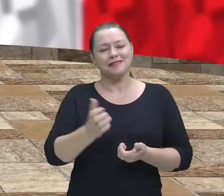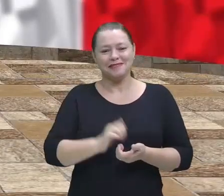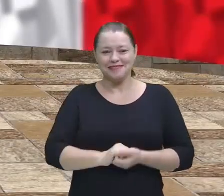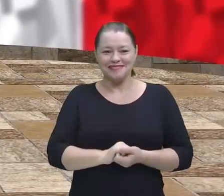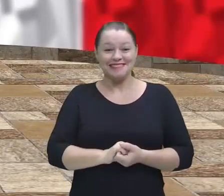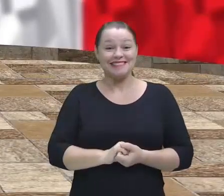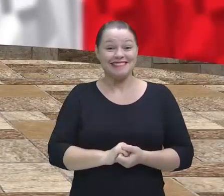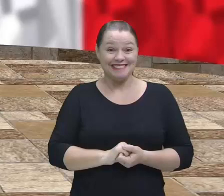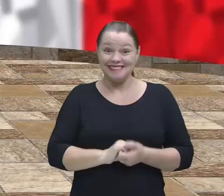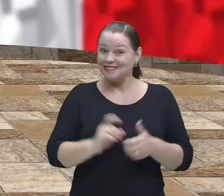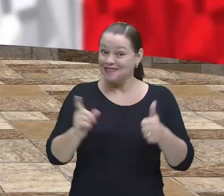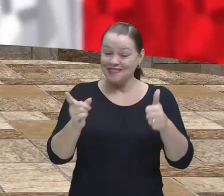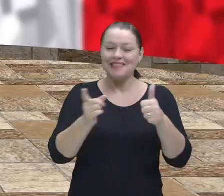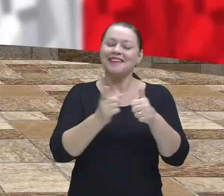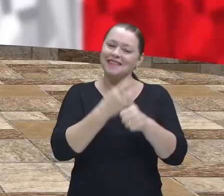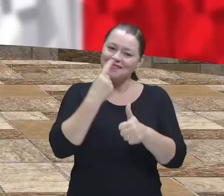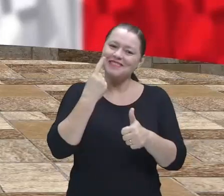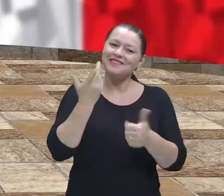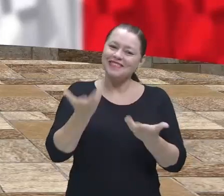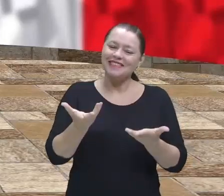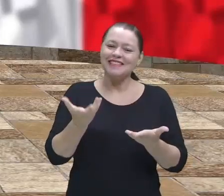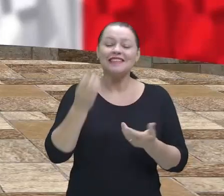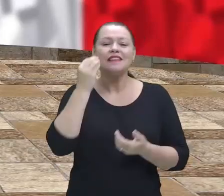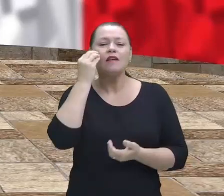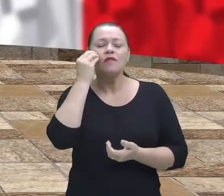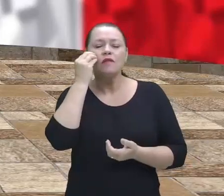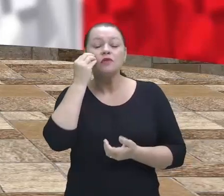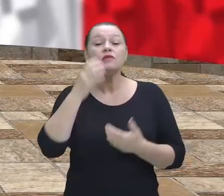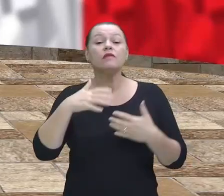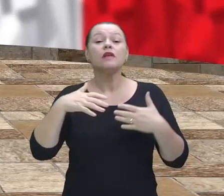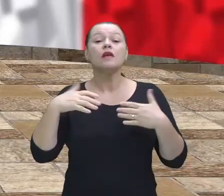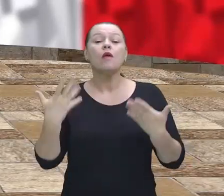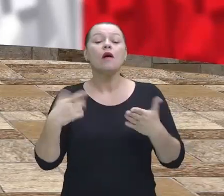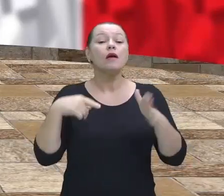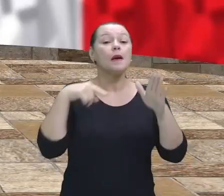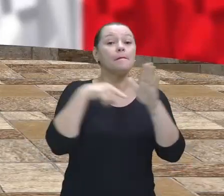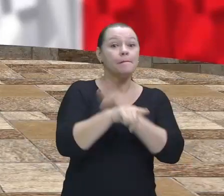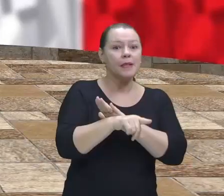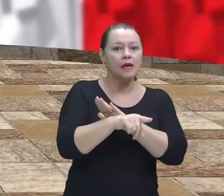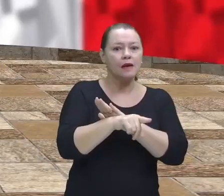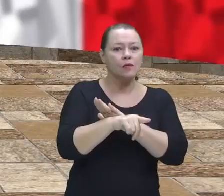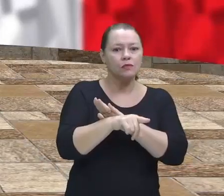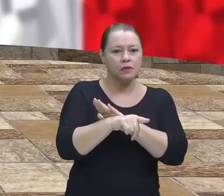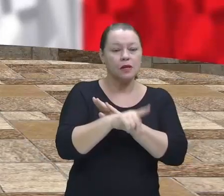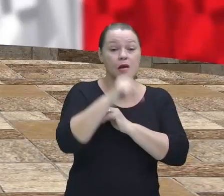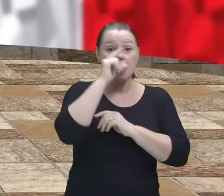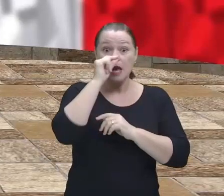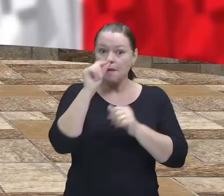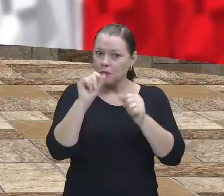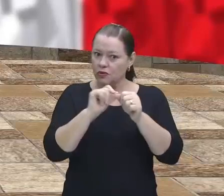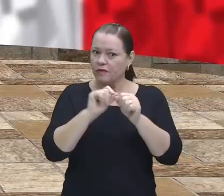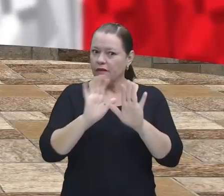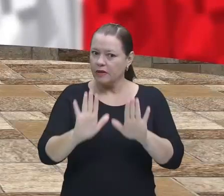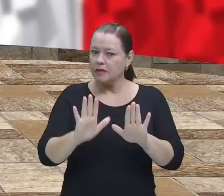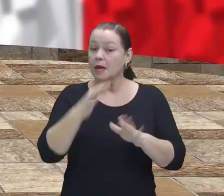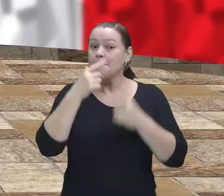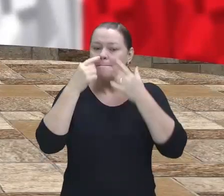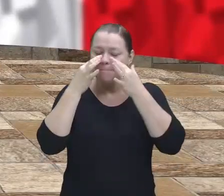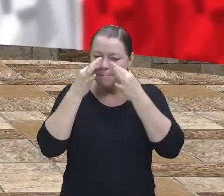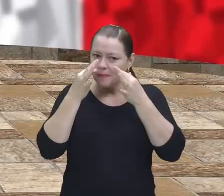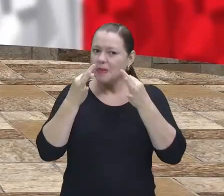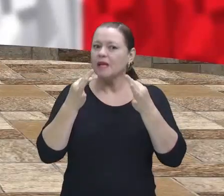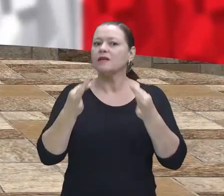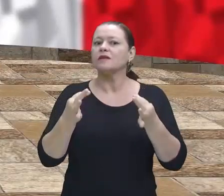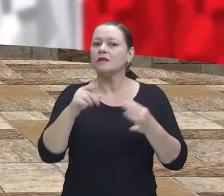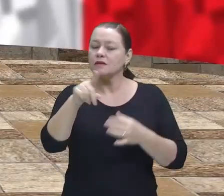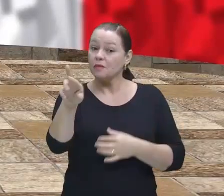A bruxa foi a primeira selecionada. Vamos ver qual é a questão que a bruxa traz para gente. Presta atenção e fica ligado para